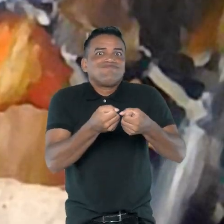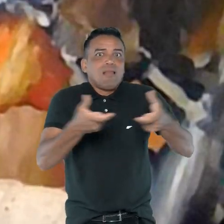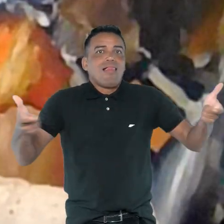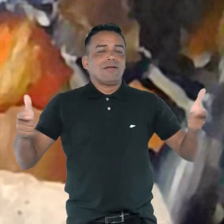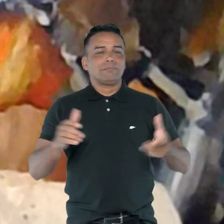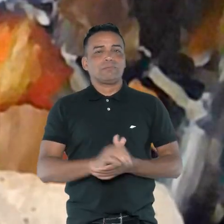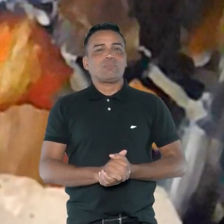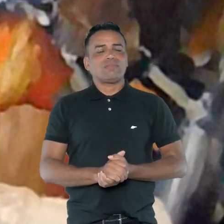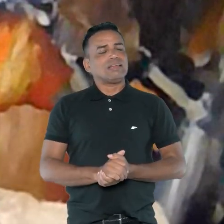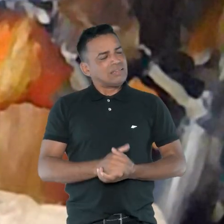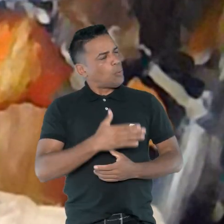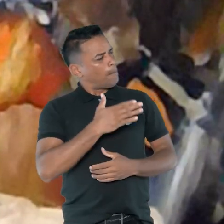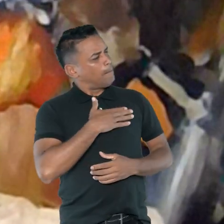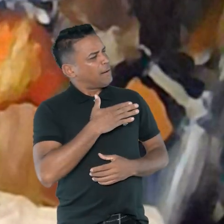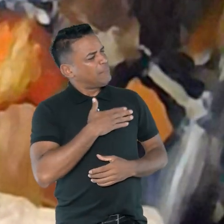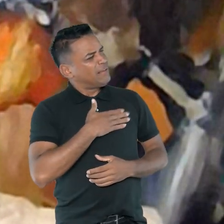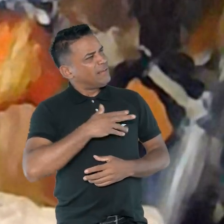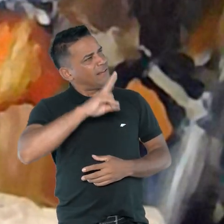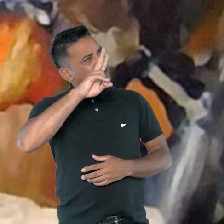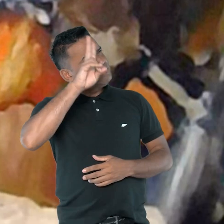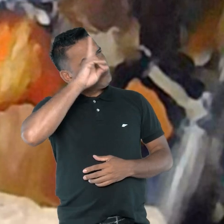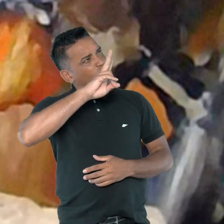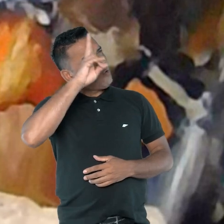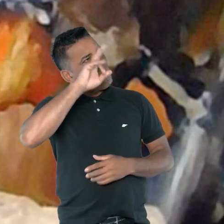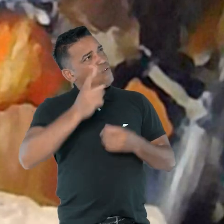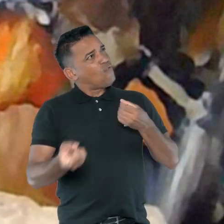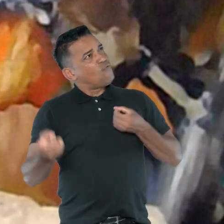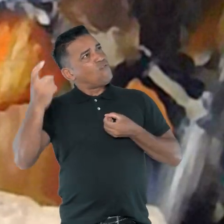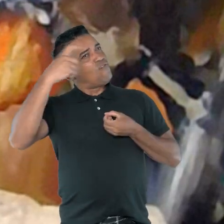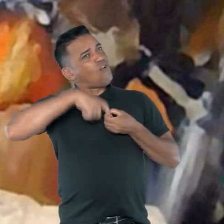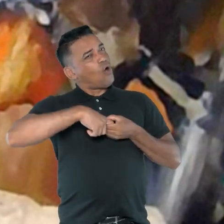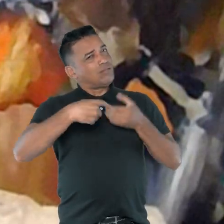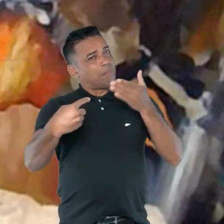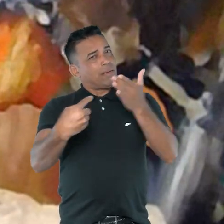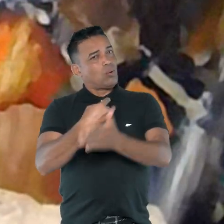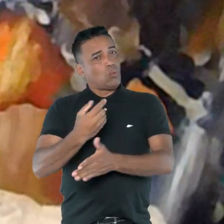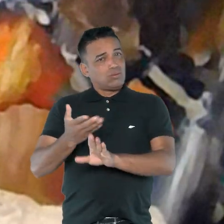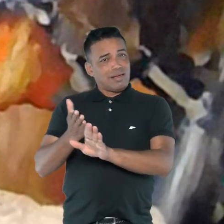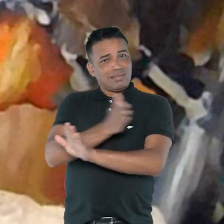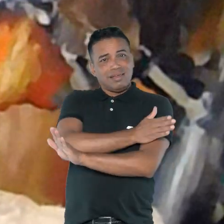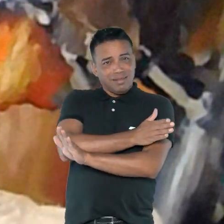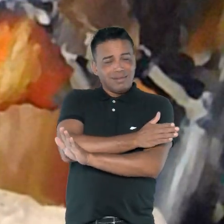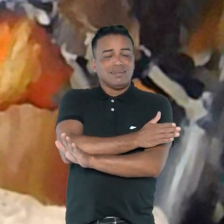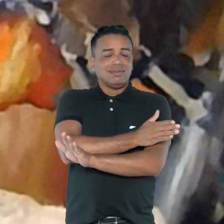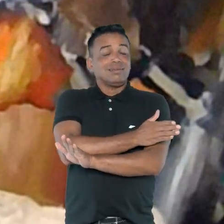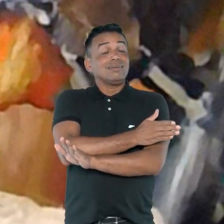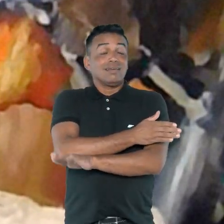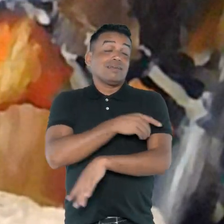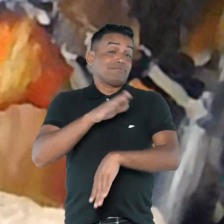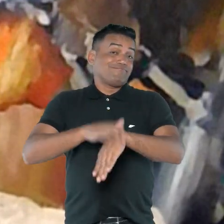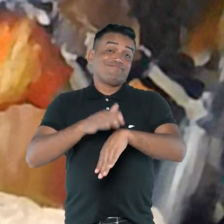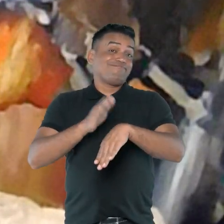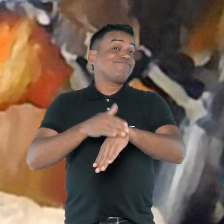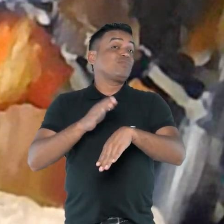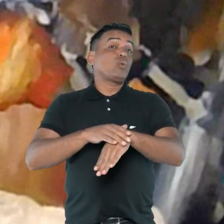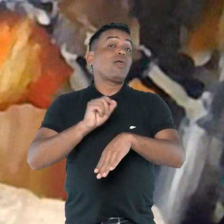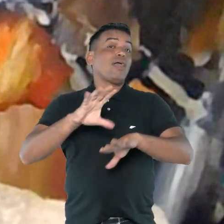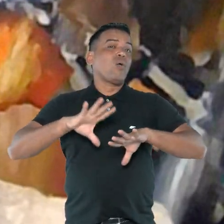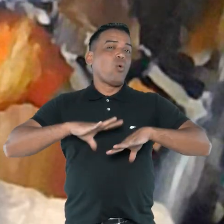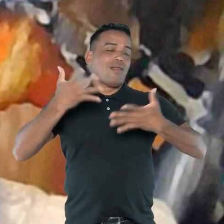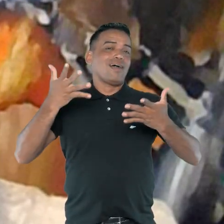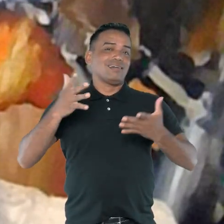Eu acho que me volta um pouco a pergunta que você fez antes, que é a questão da coragem, porque